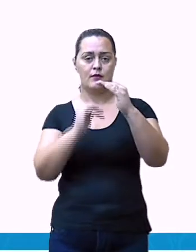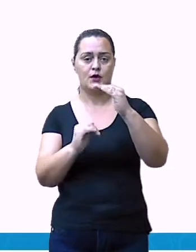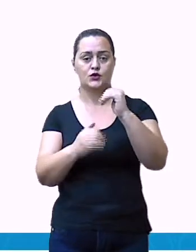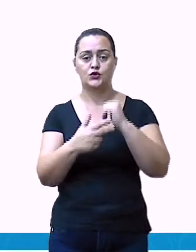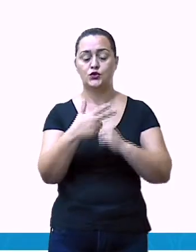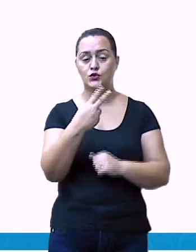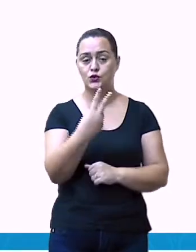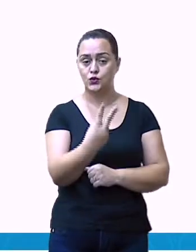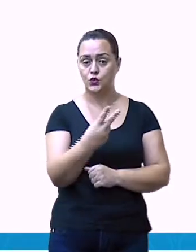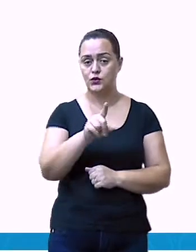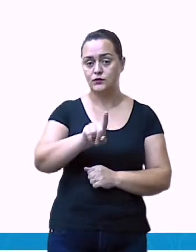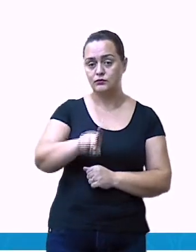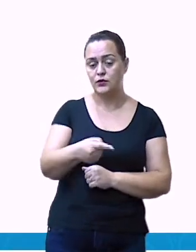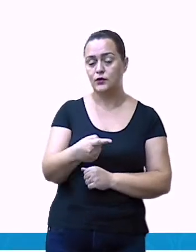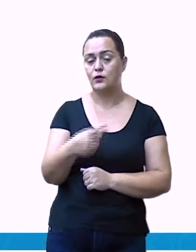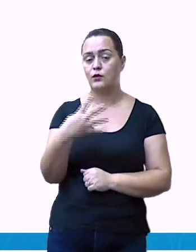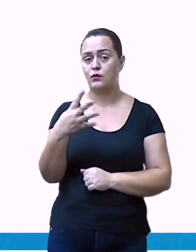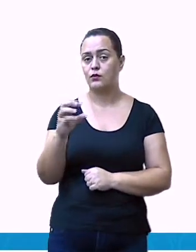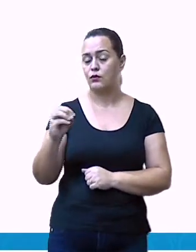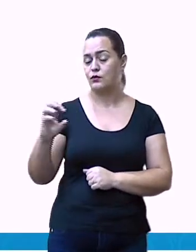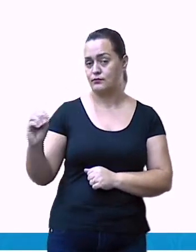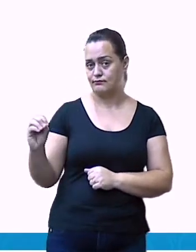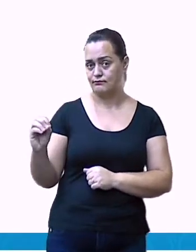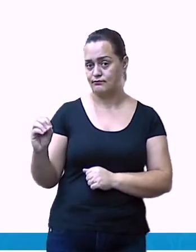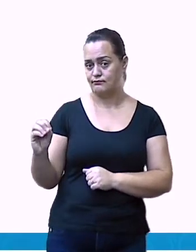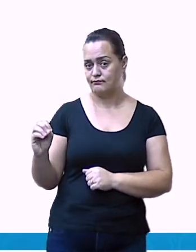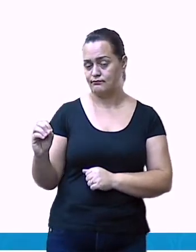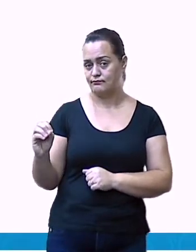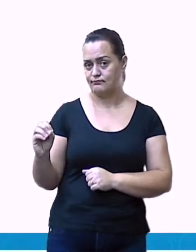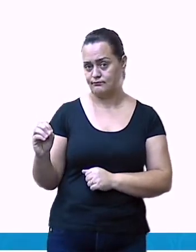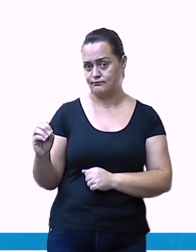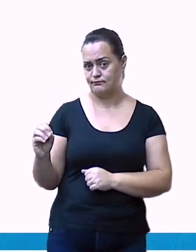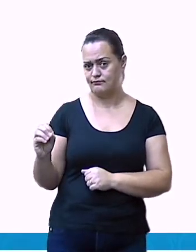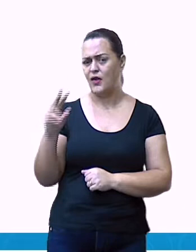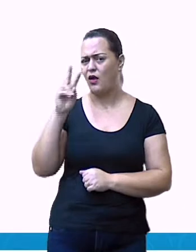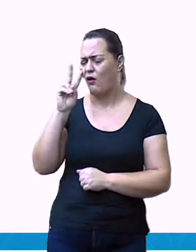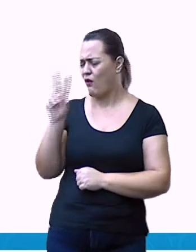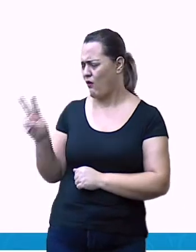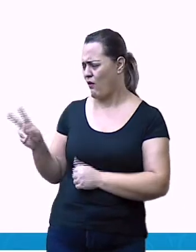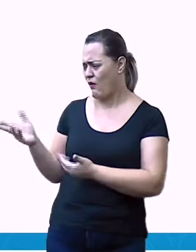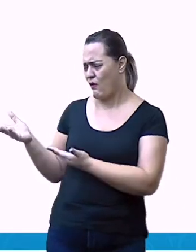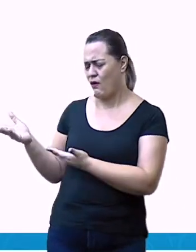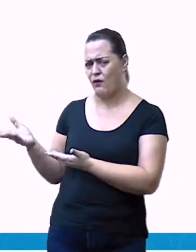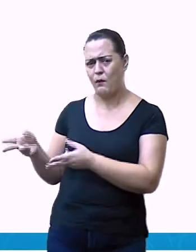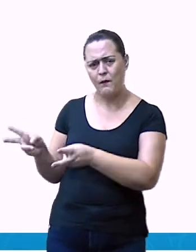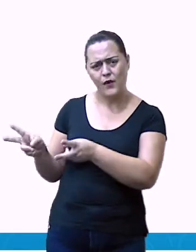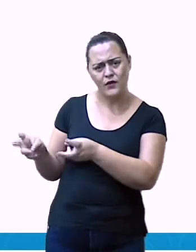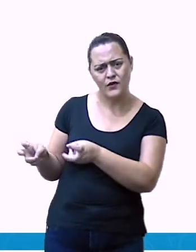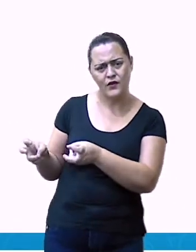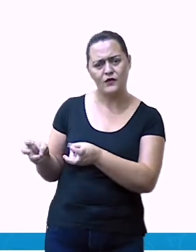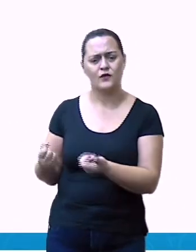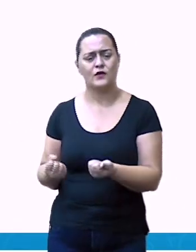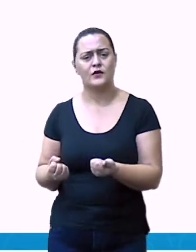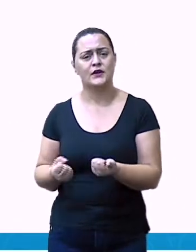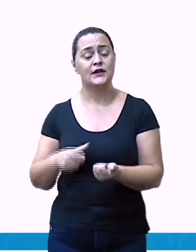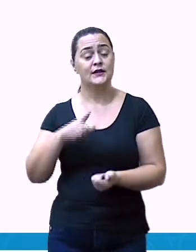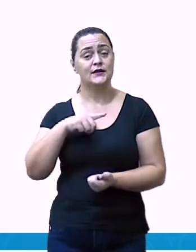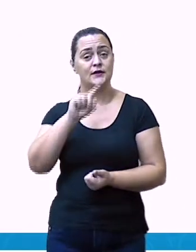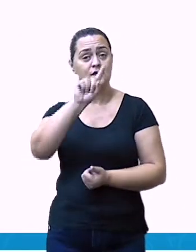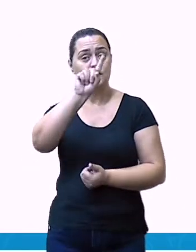4 décimos. Observaram? O que eu preciso fazer é manter a minha vírgula,